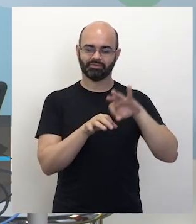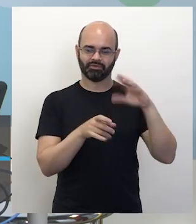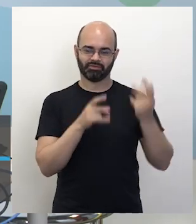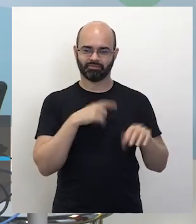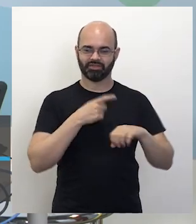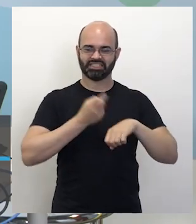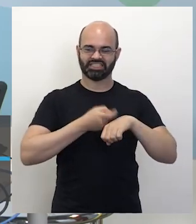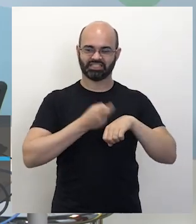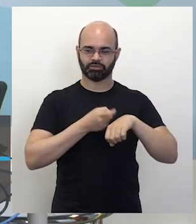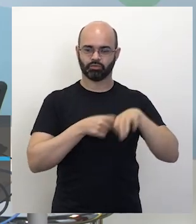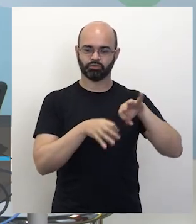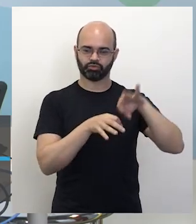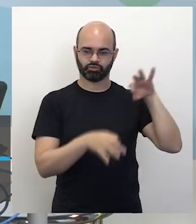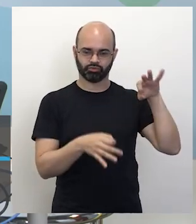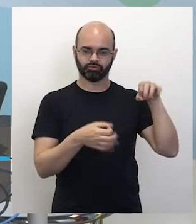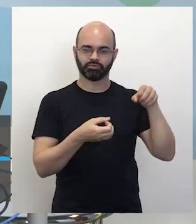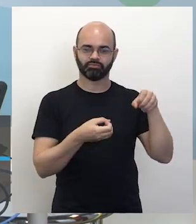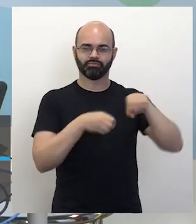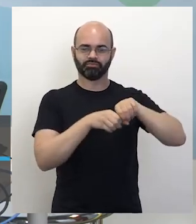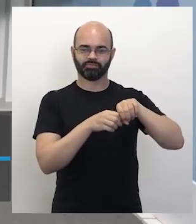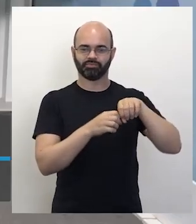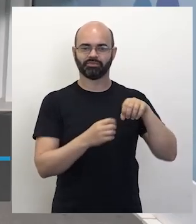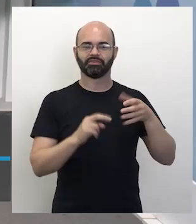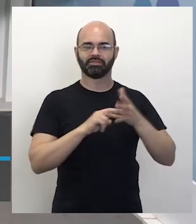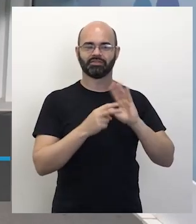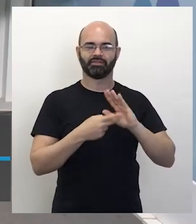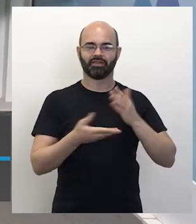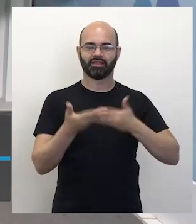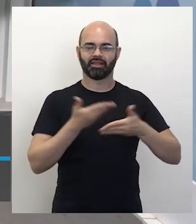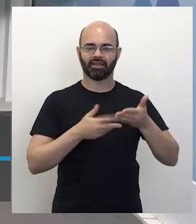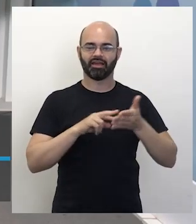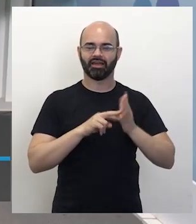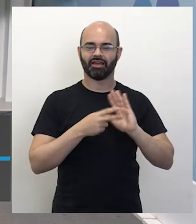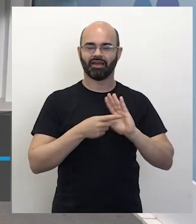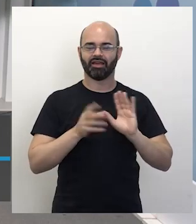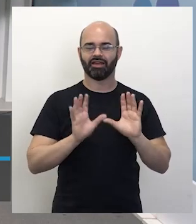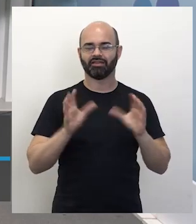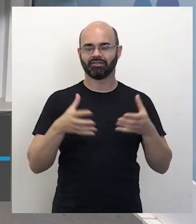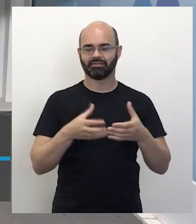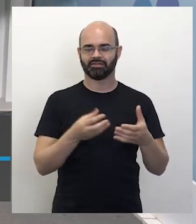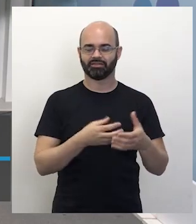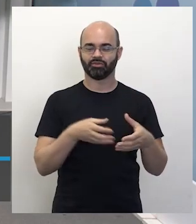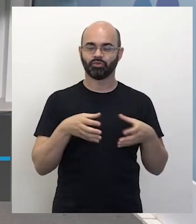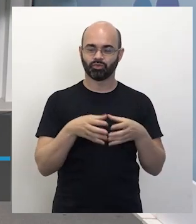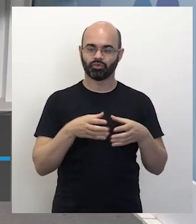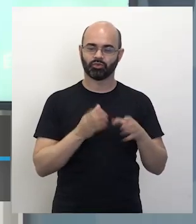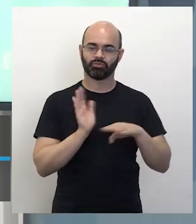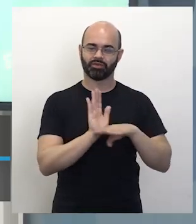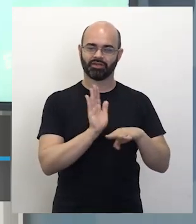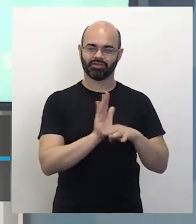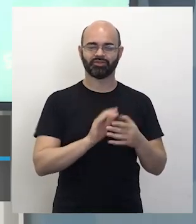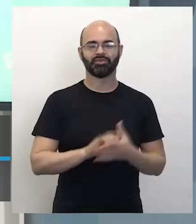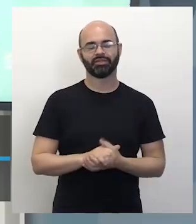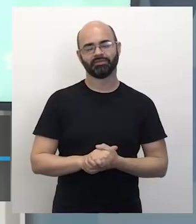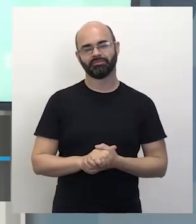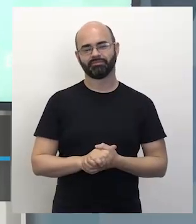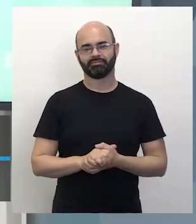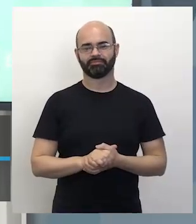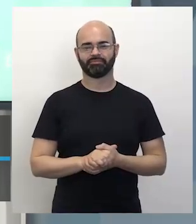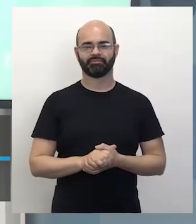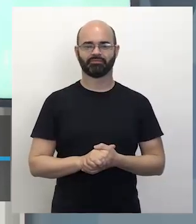de civilização, né? Então, gente, aqui uma mensagenzinha final